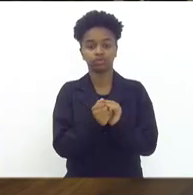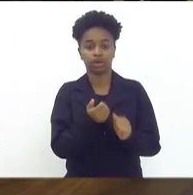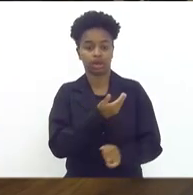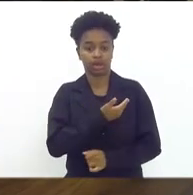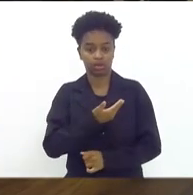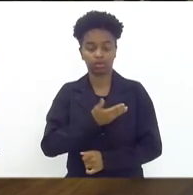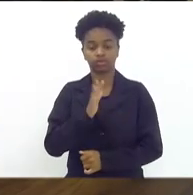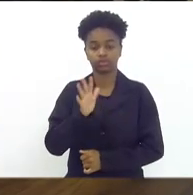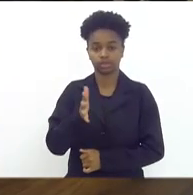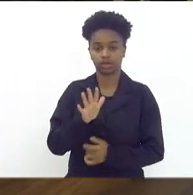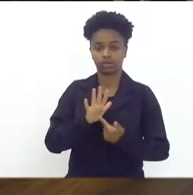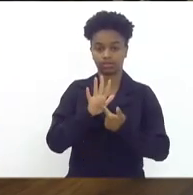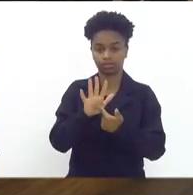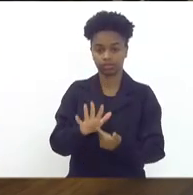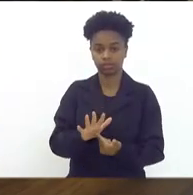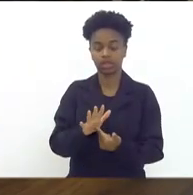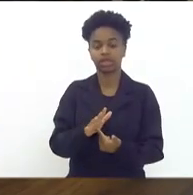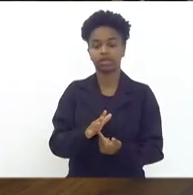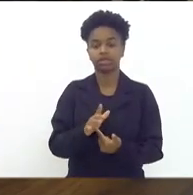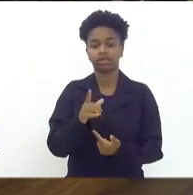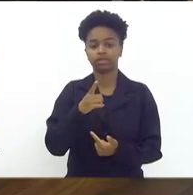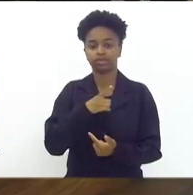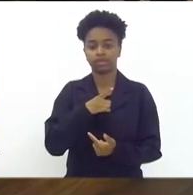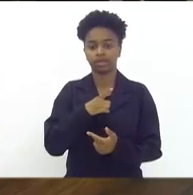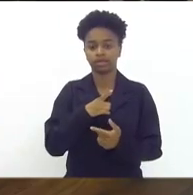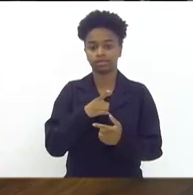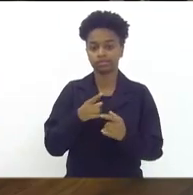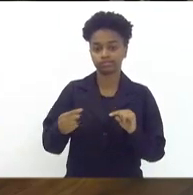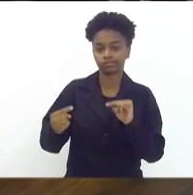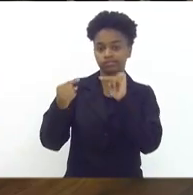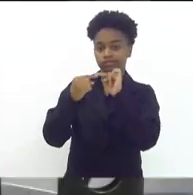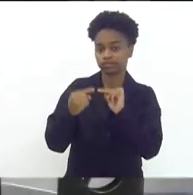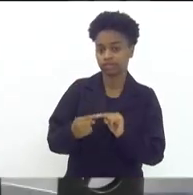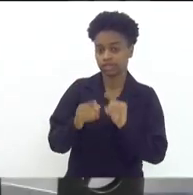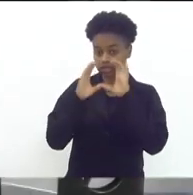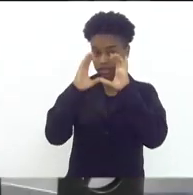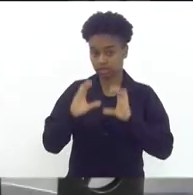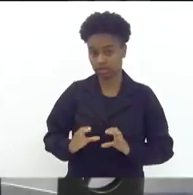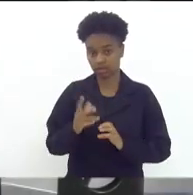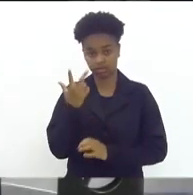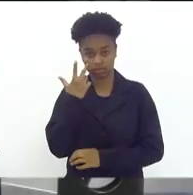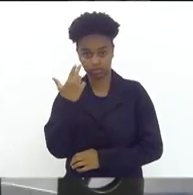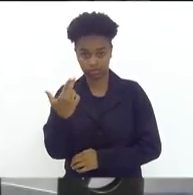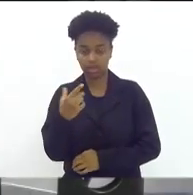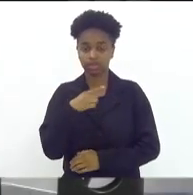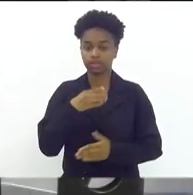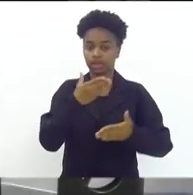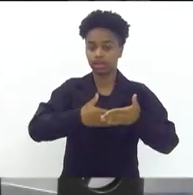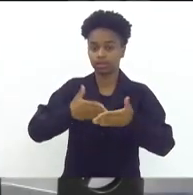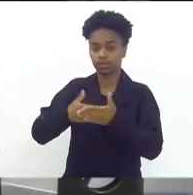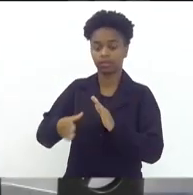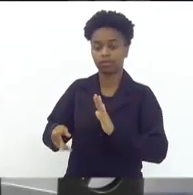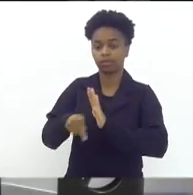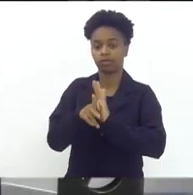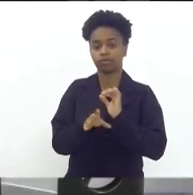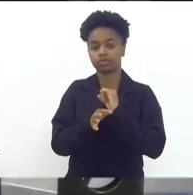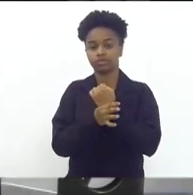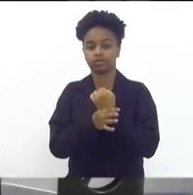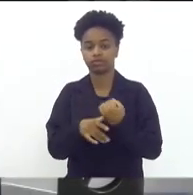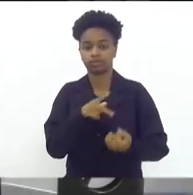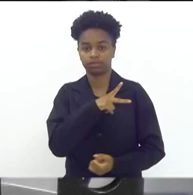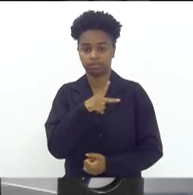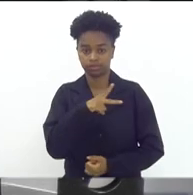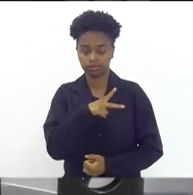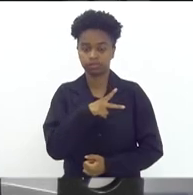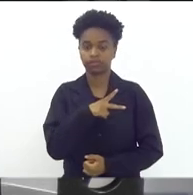é absolutamente inacessível para o cidadão comum eu passei na primeira barreira feito por um segurança privado logo na entrada do